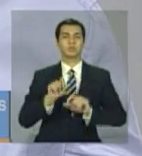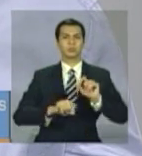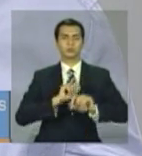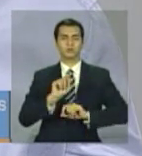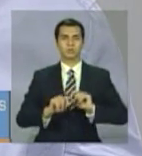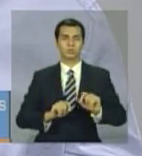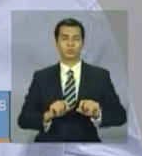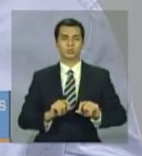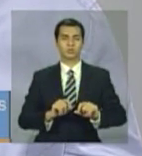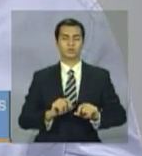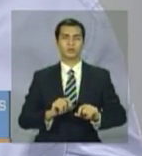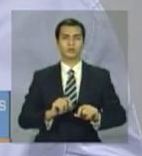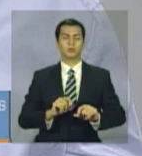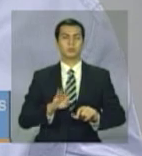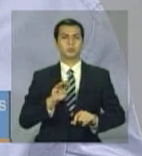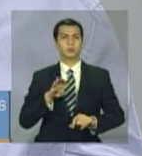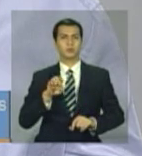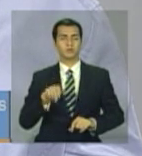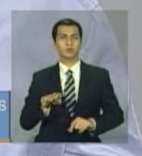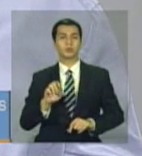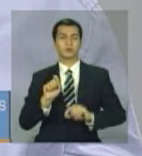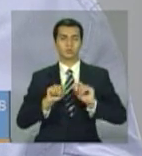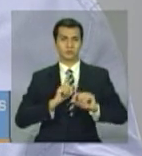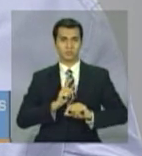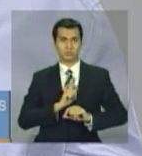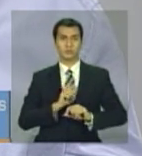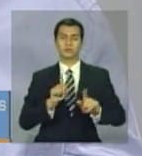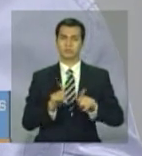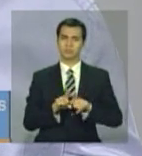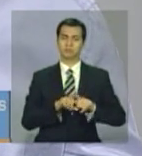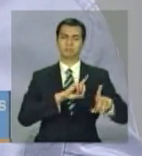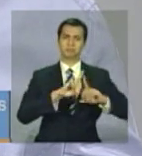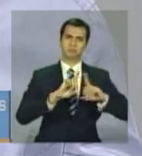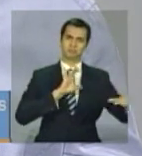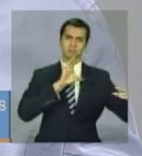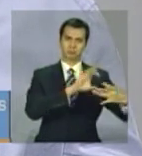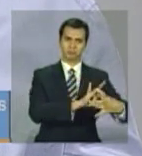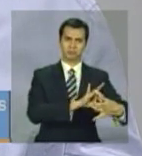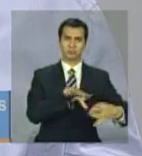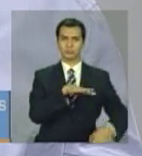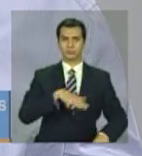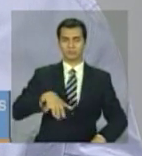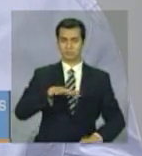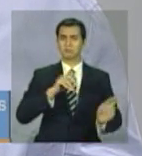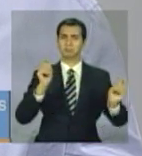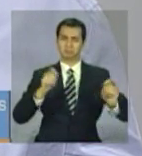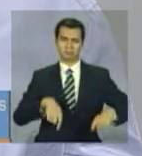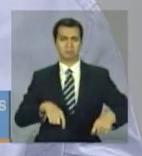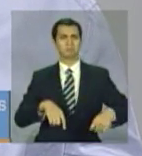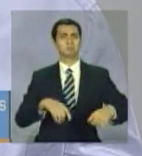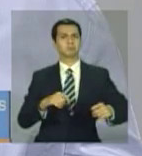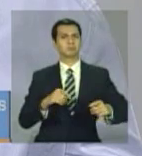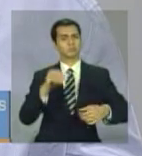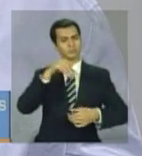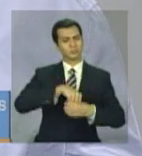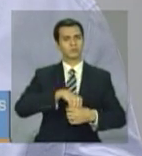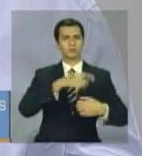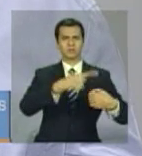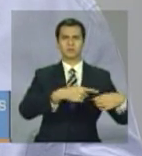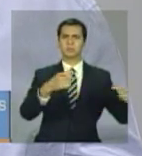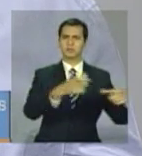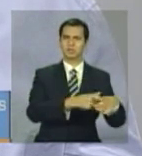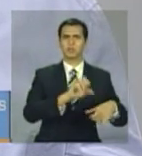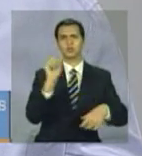urbana, né, que tem um diálogo permanente também, junto com a RedeSan, né, são espaços, né, que podem ser ocupados nos grandes municípios, no